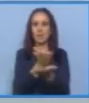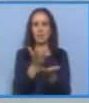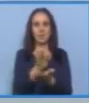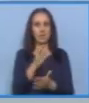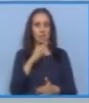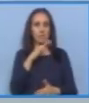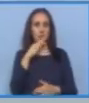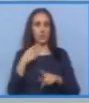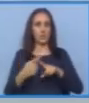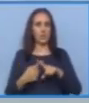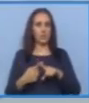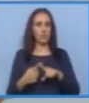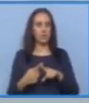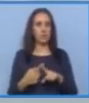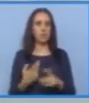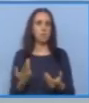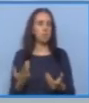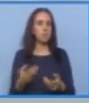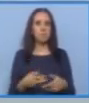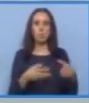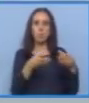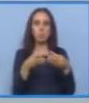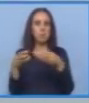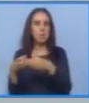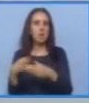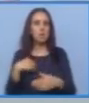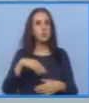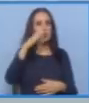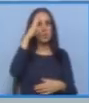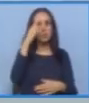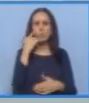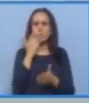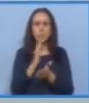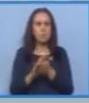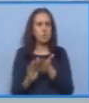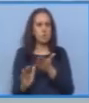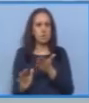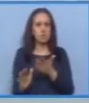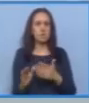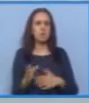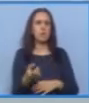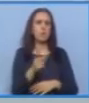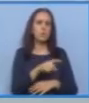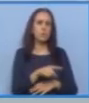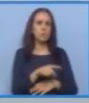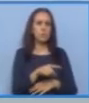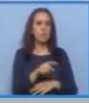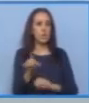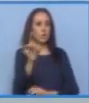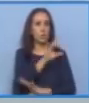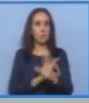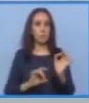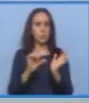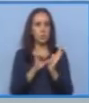curiosos. Entre comunidades, entre teólogos que nunca se conheceram, uns escrevendo bem no centro da Europa e